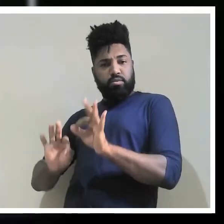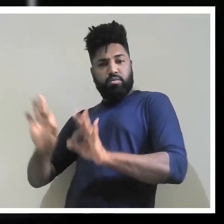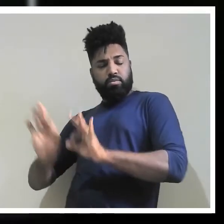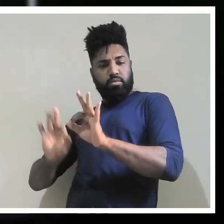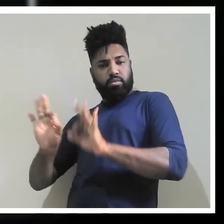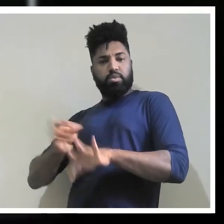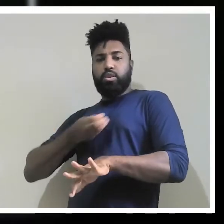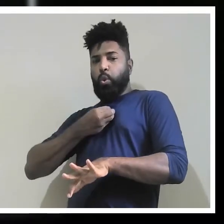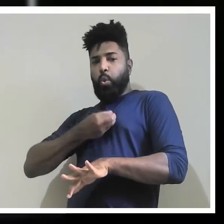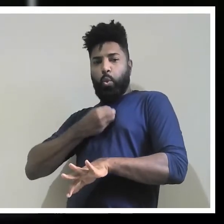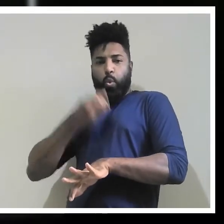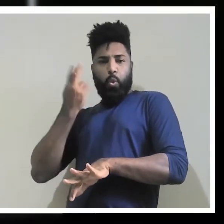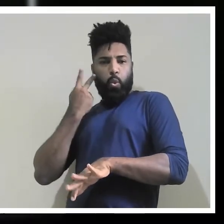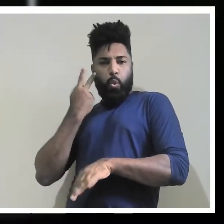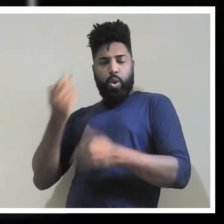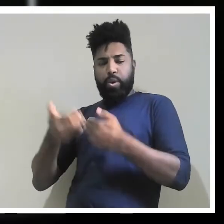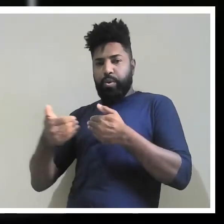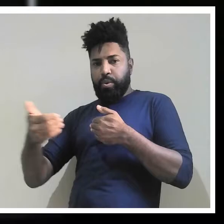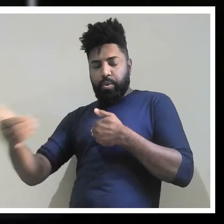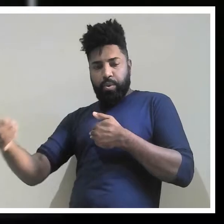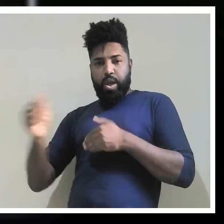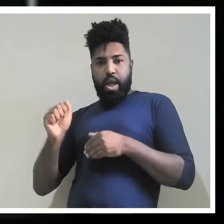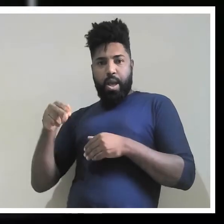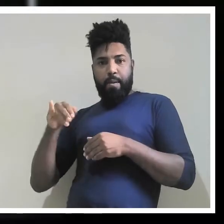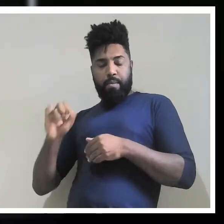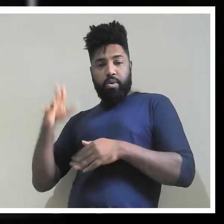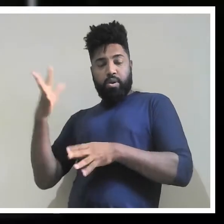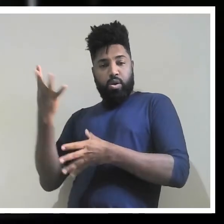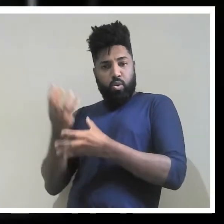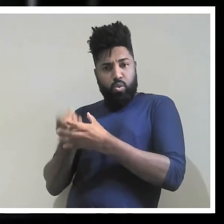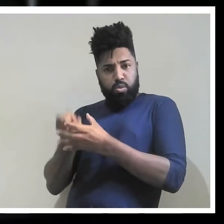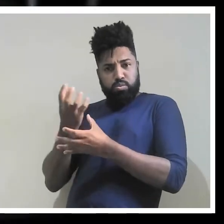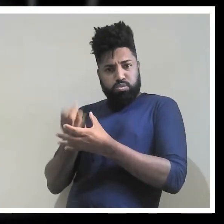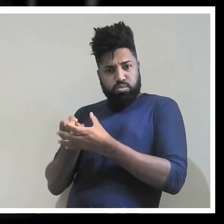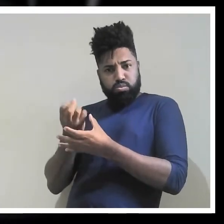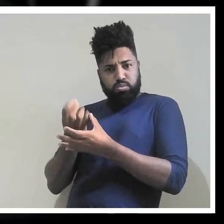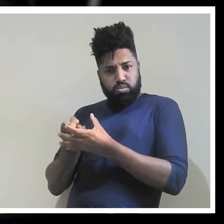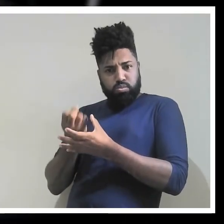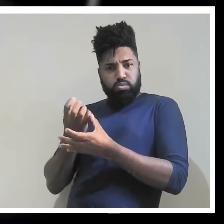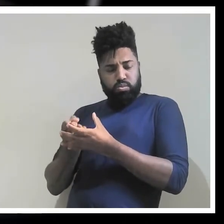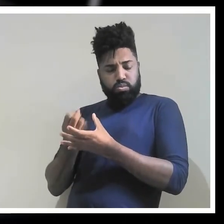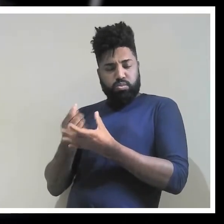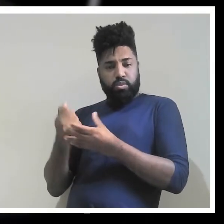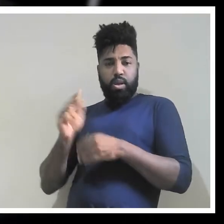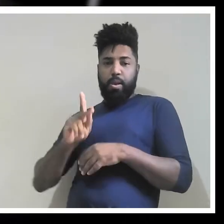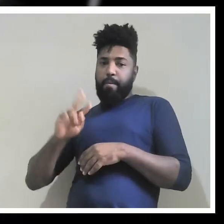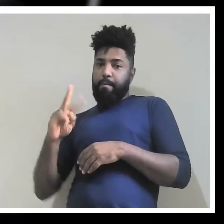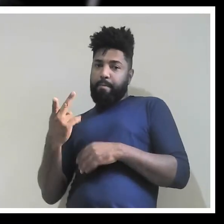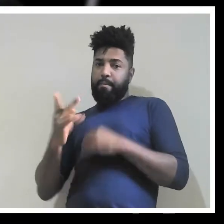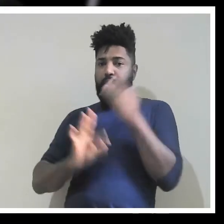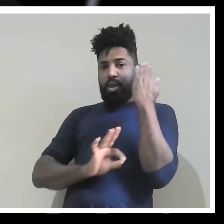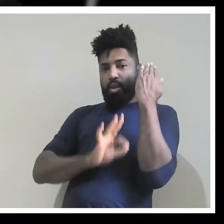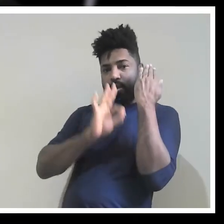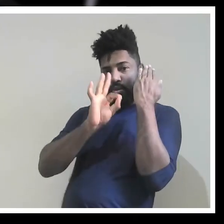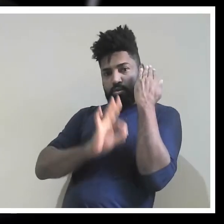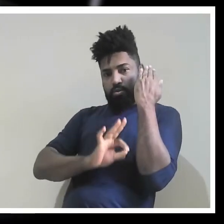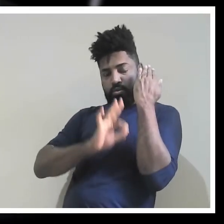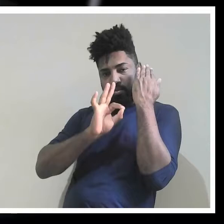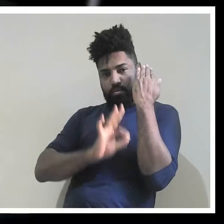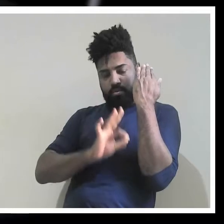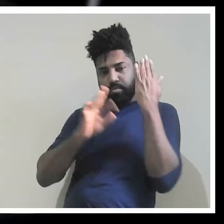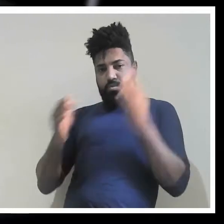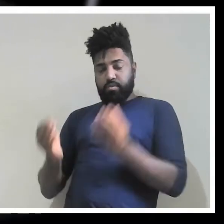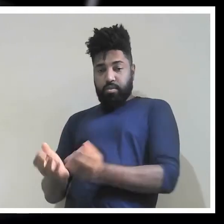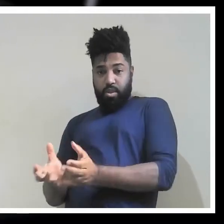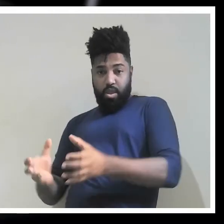borbulhando constantemente na reação e nós vamos periodicamente medindo o pH da solução. Outra coisa interessante é que com o tempo, o balão do